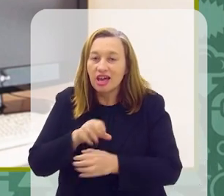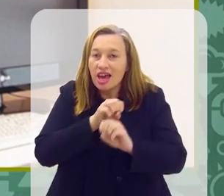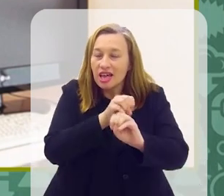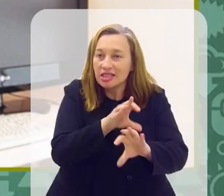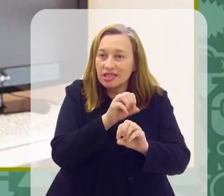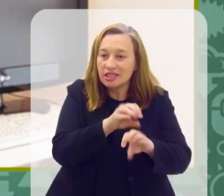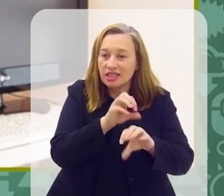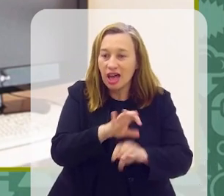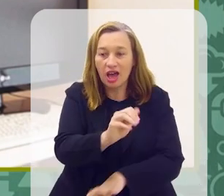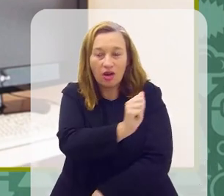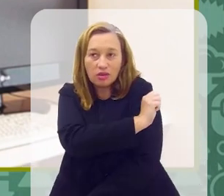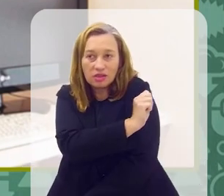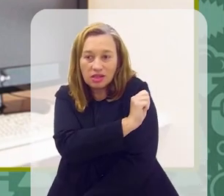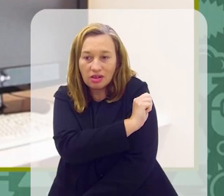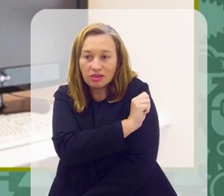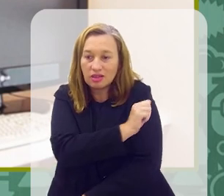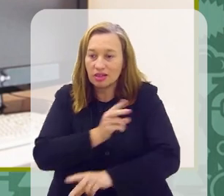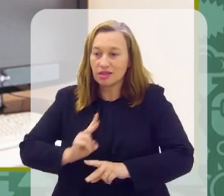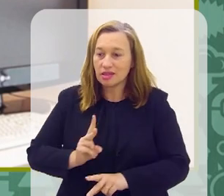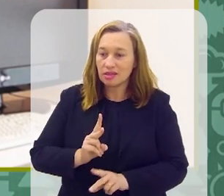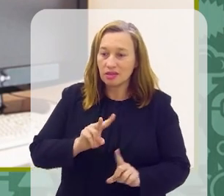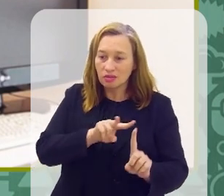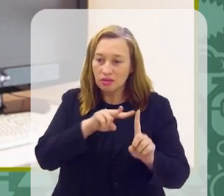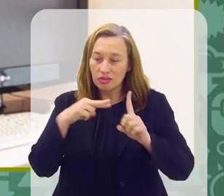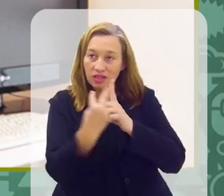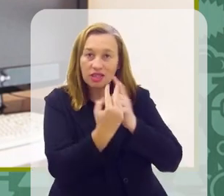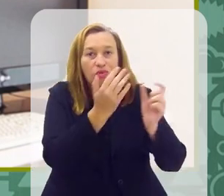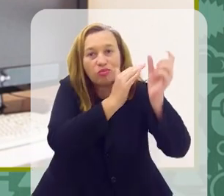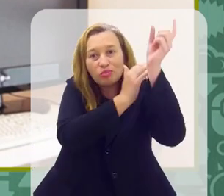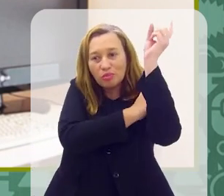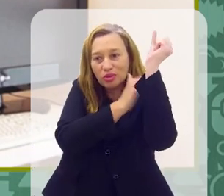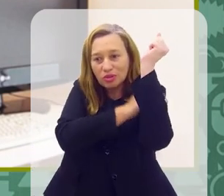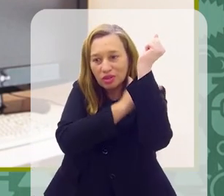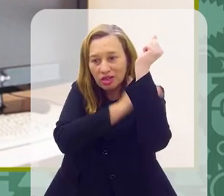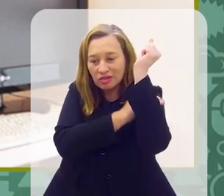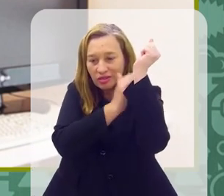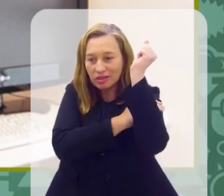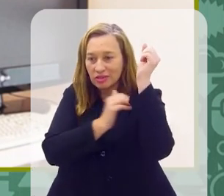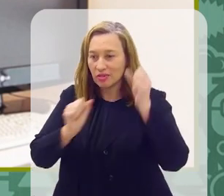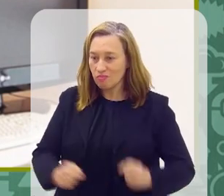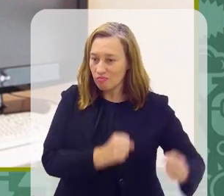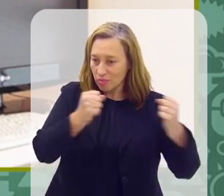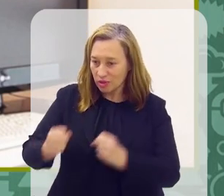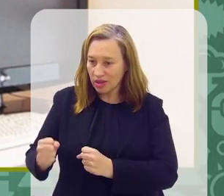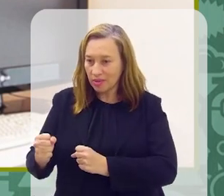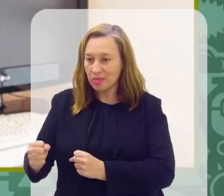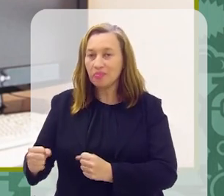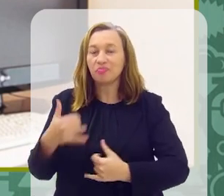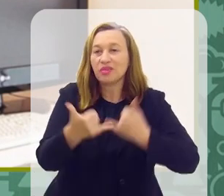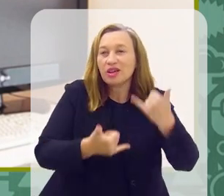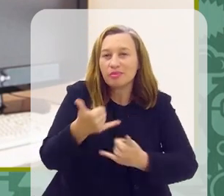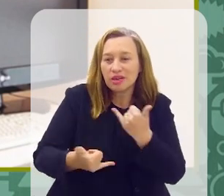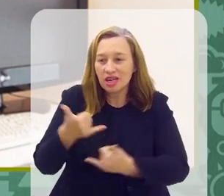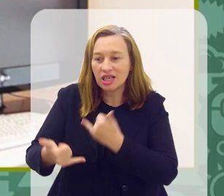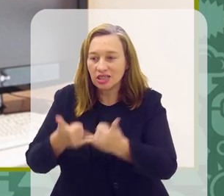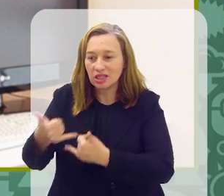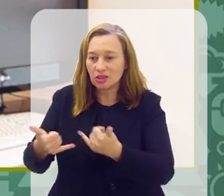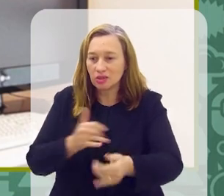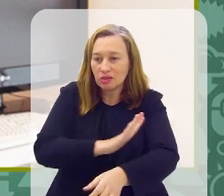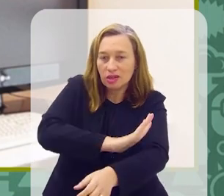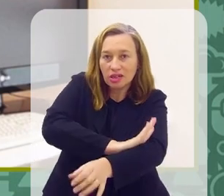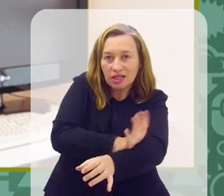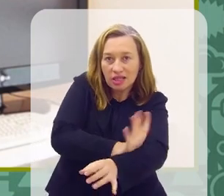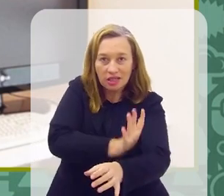seus alunos sempre pela ótica do empoderamento, do lúdico e do antirracismo. Já com 2 discos